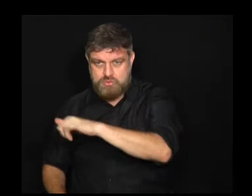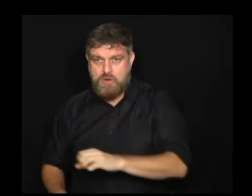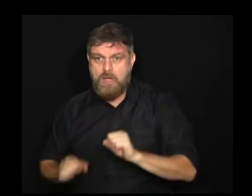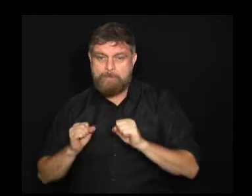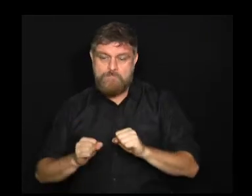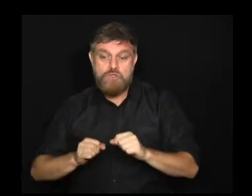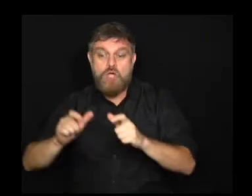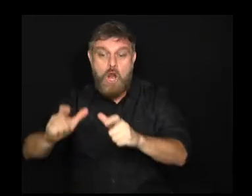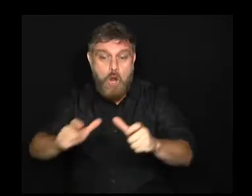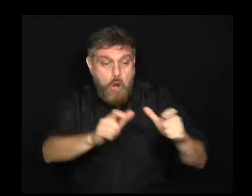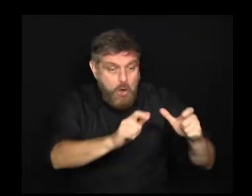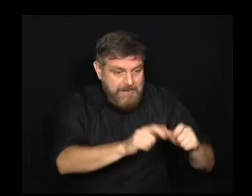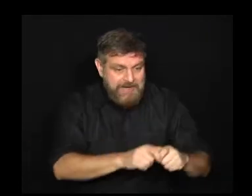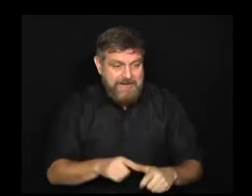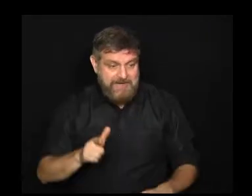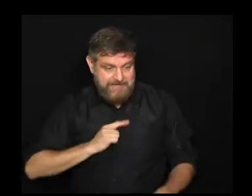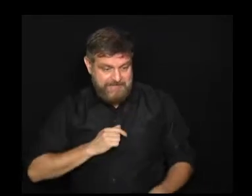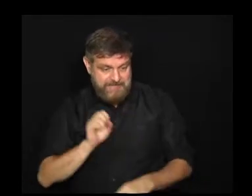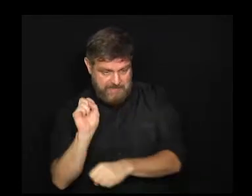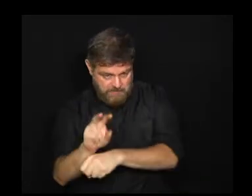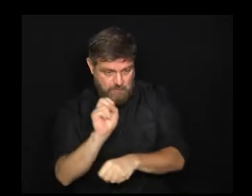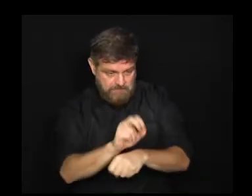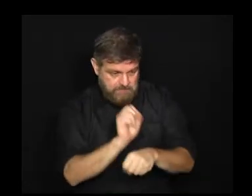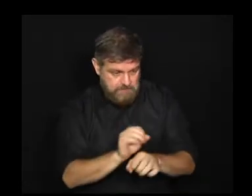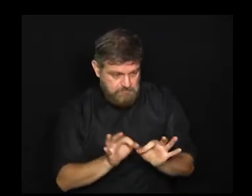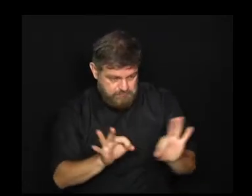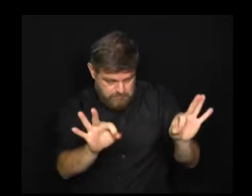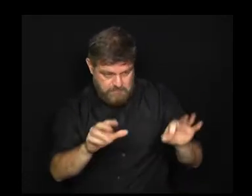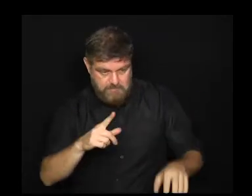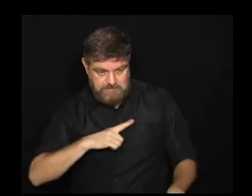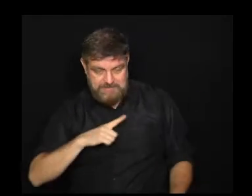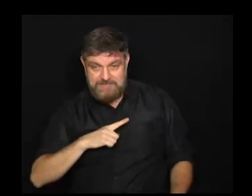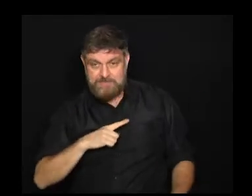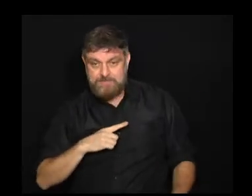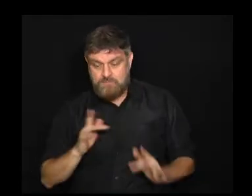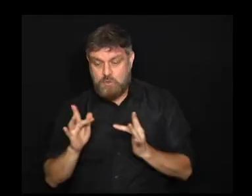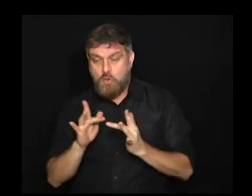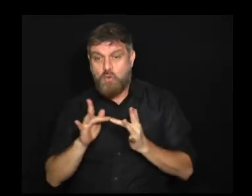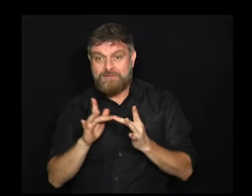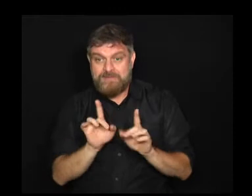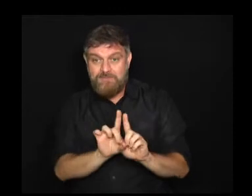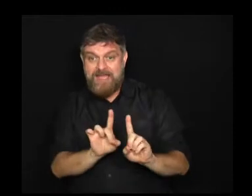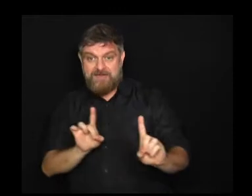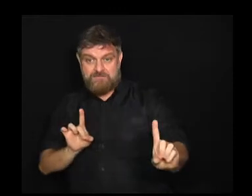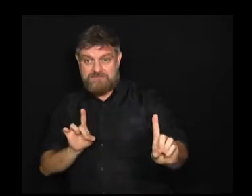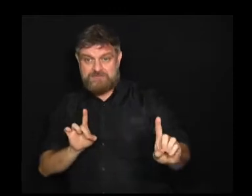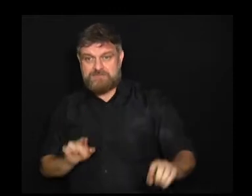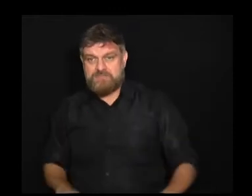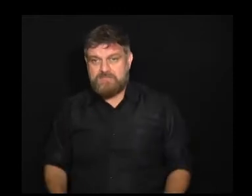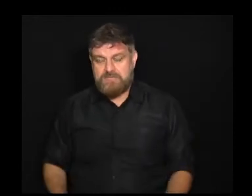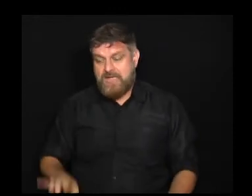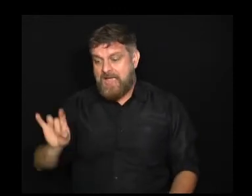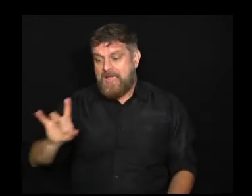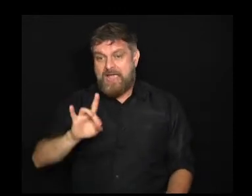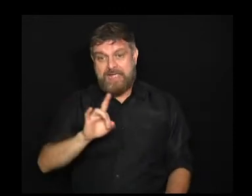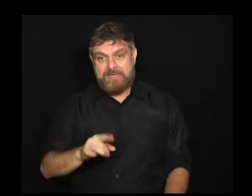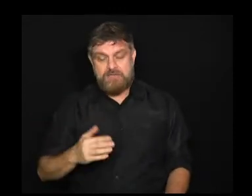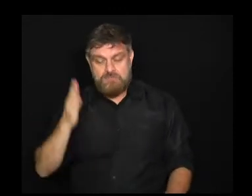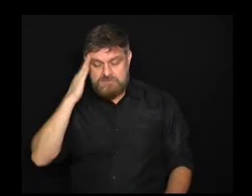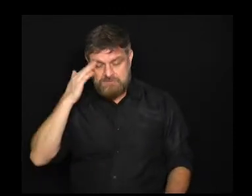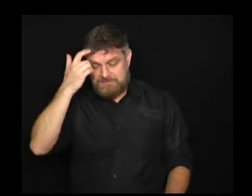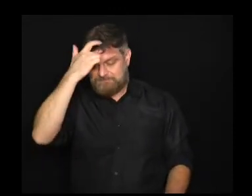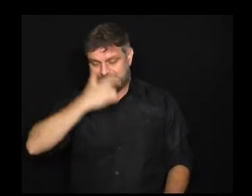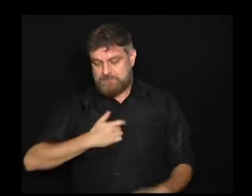com transmissão, que fique afastado do contato. Seria como uma quarentena voluntária. Nós não